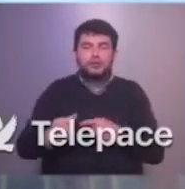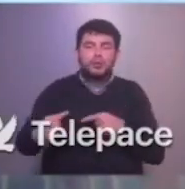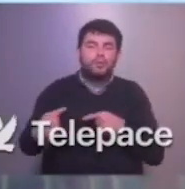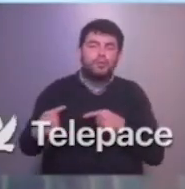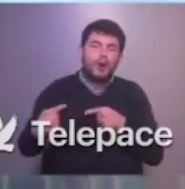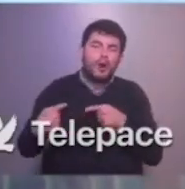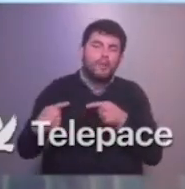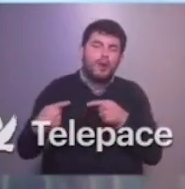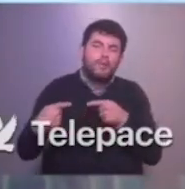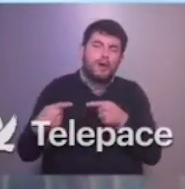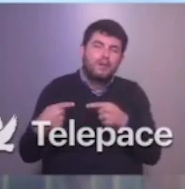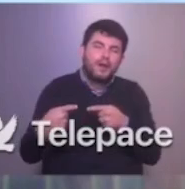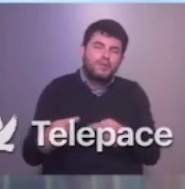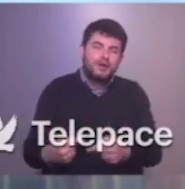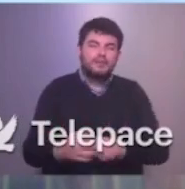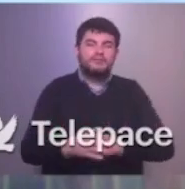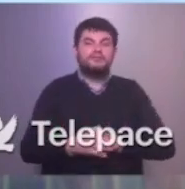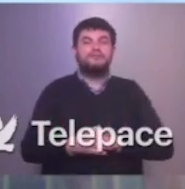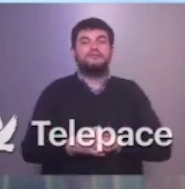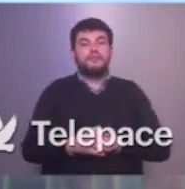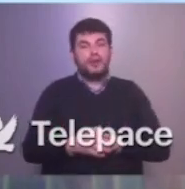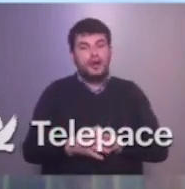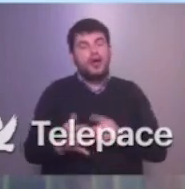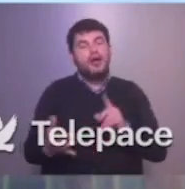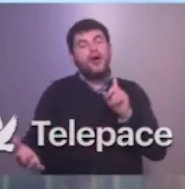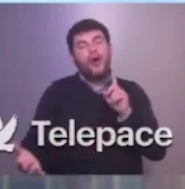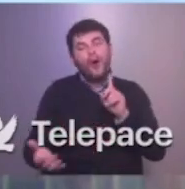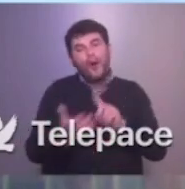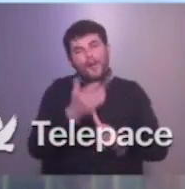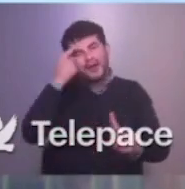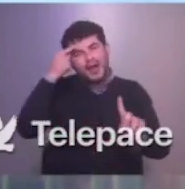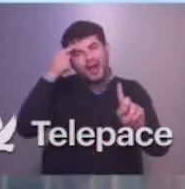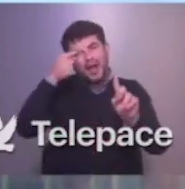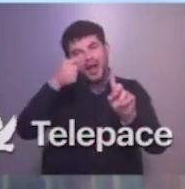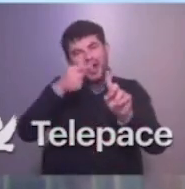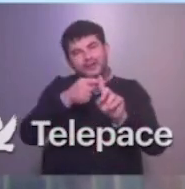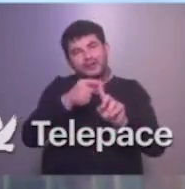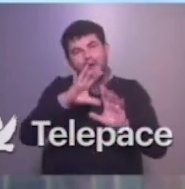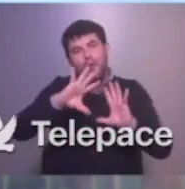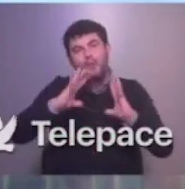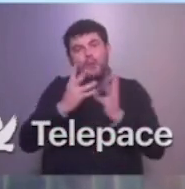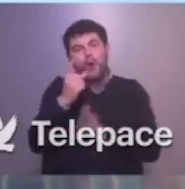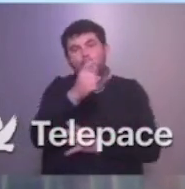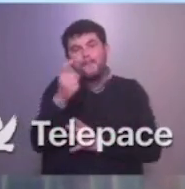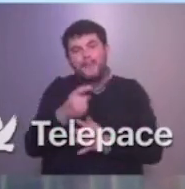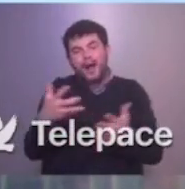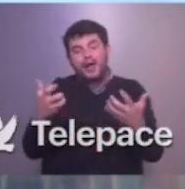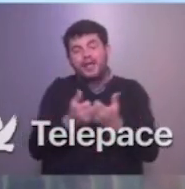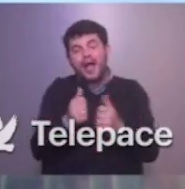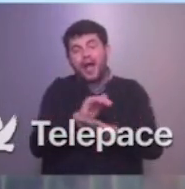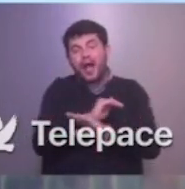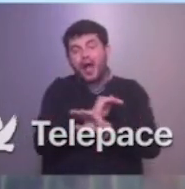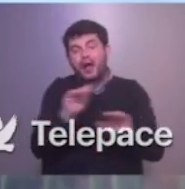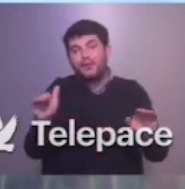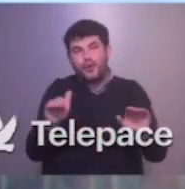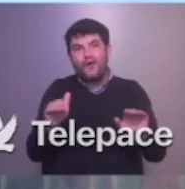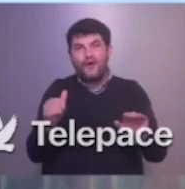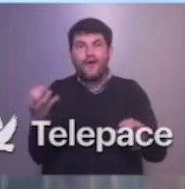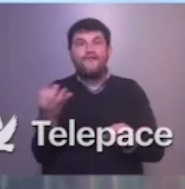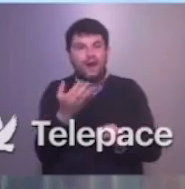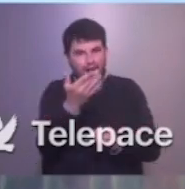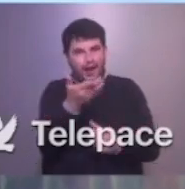terço todos os dias para alcançarem a paz para o mundo e o fim da guerra. De